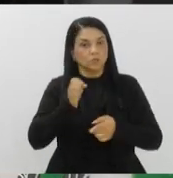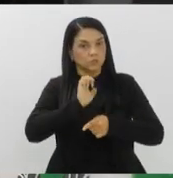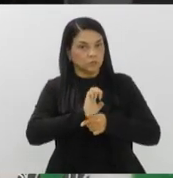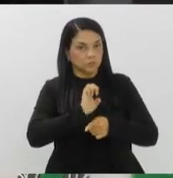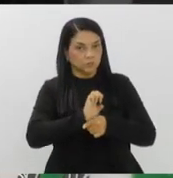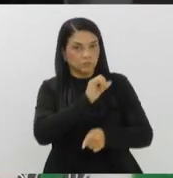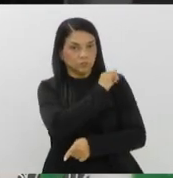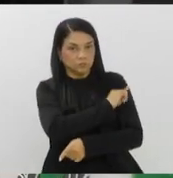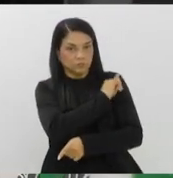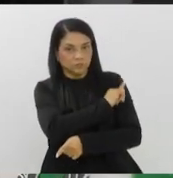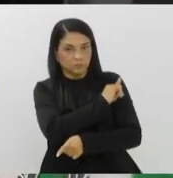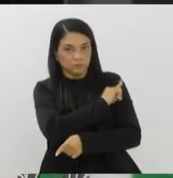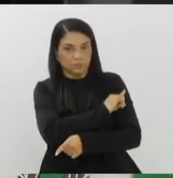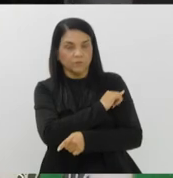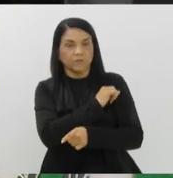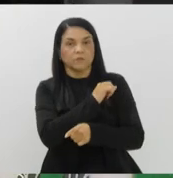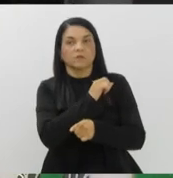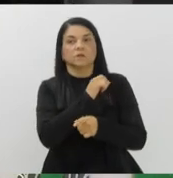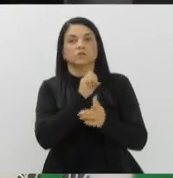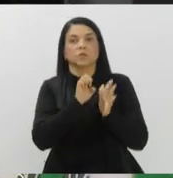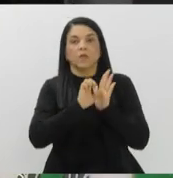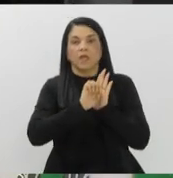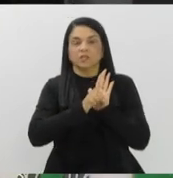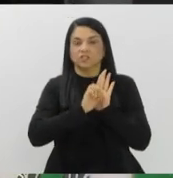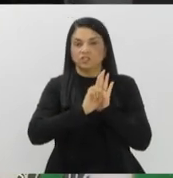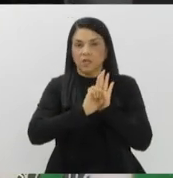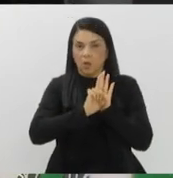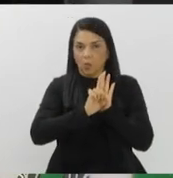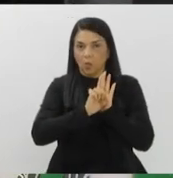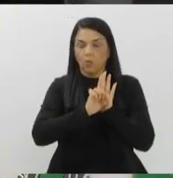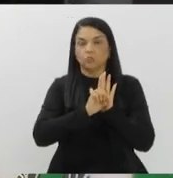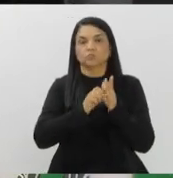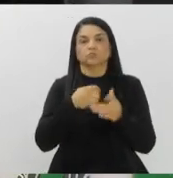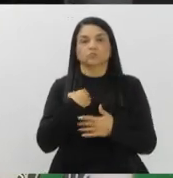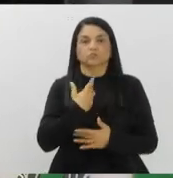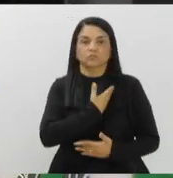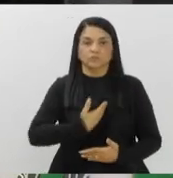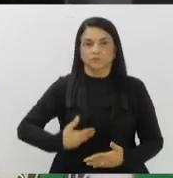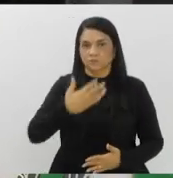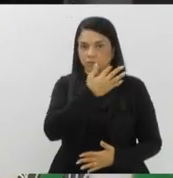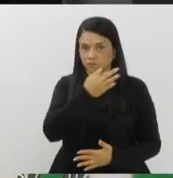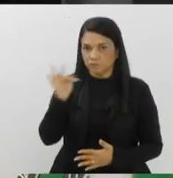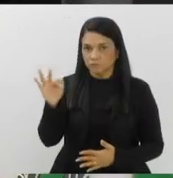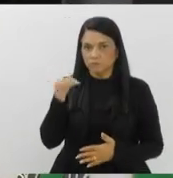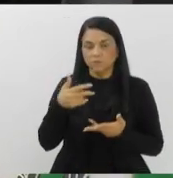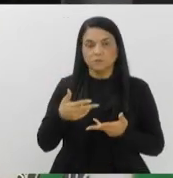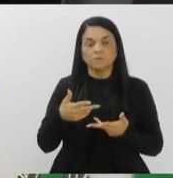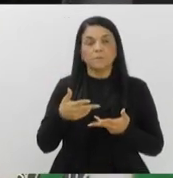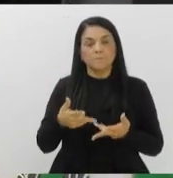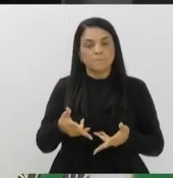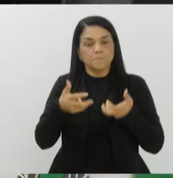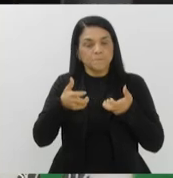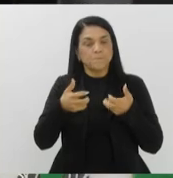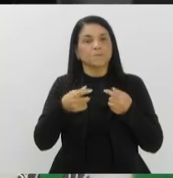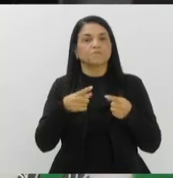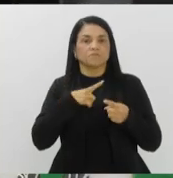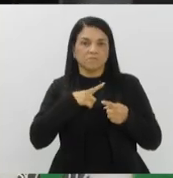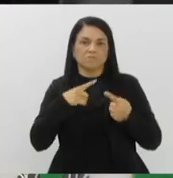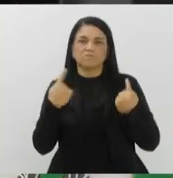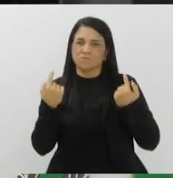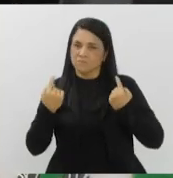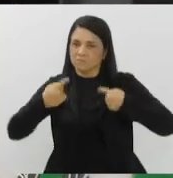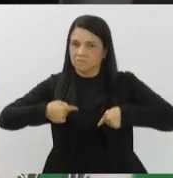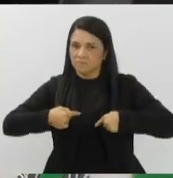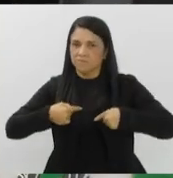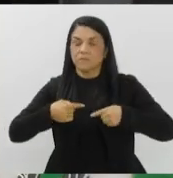Janeiro, a partir do edital que foi lançado no governo federal, a gente viu que ainda tem muitos desafios para que todas